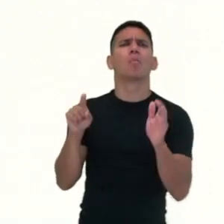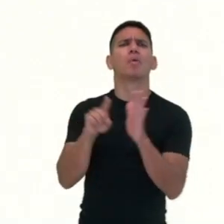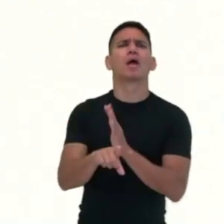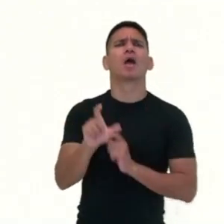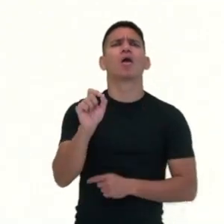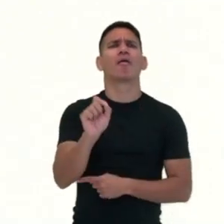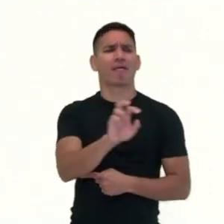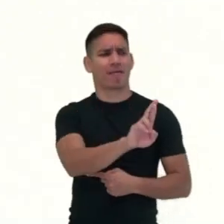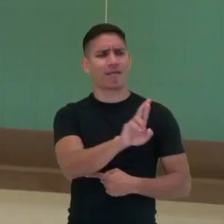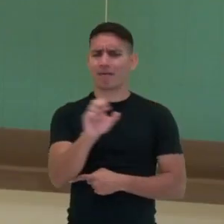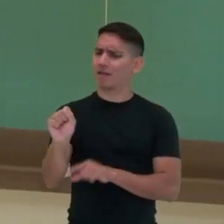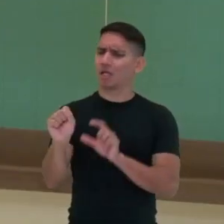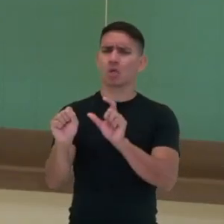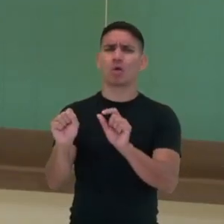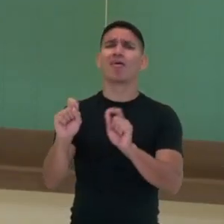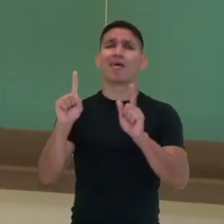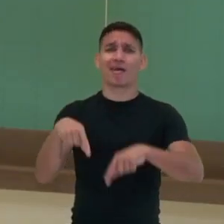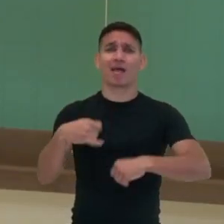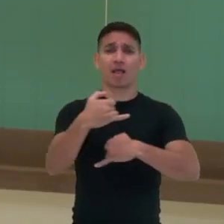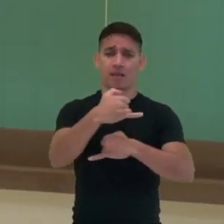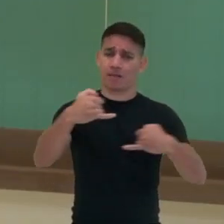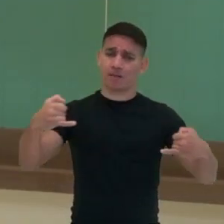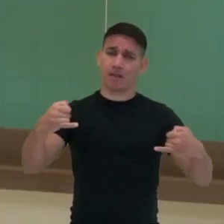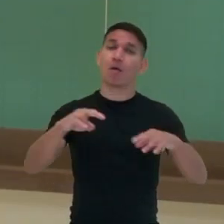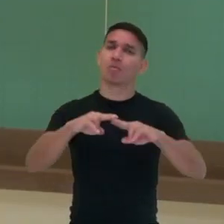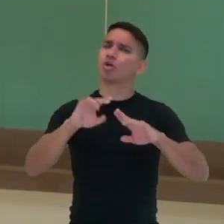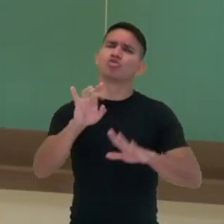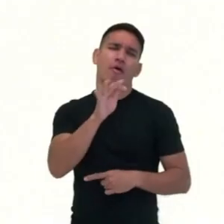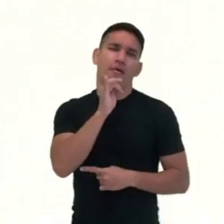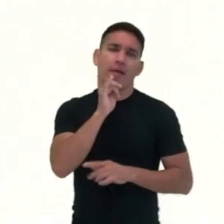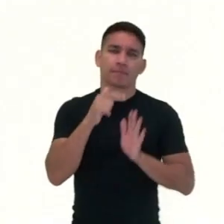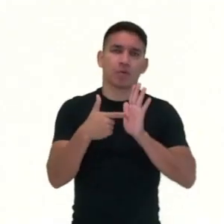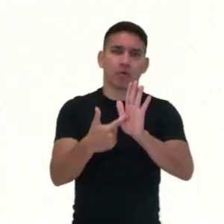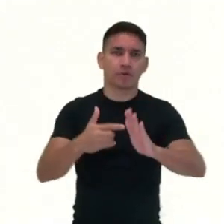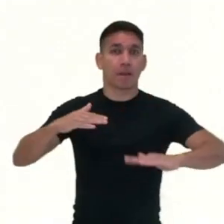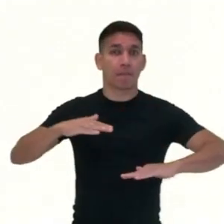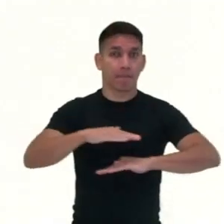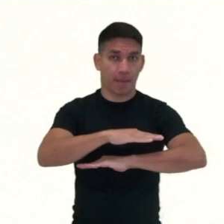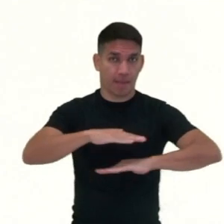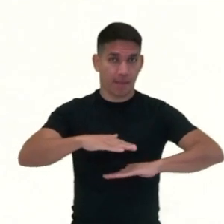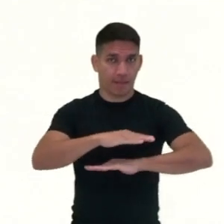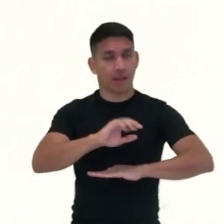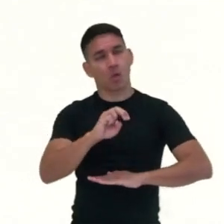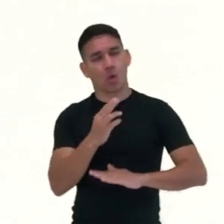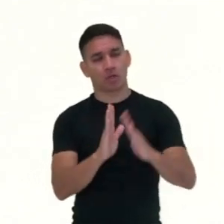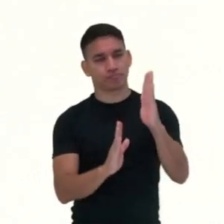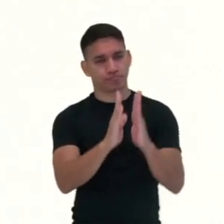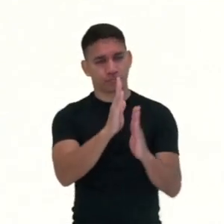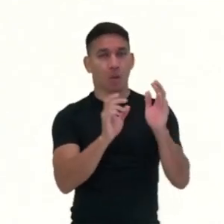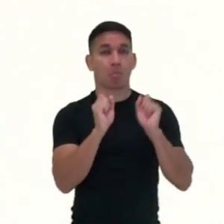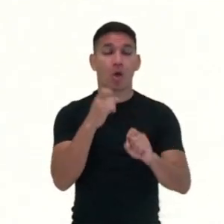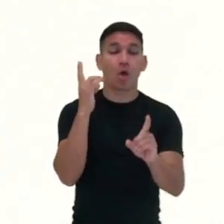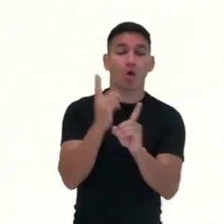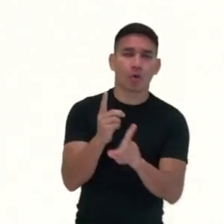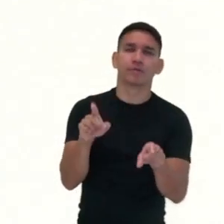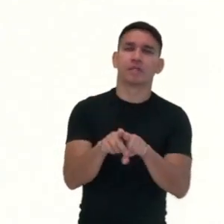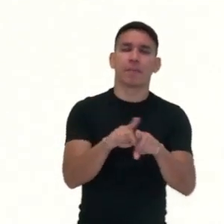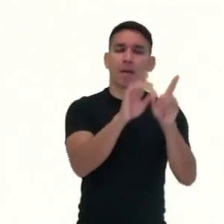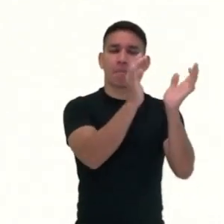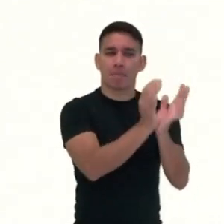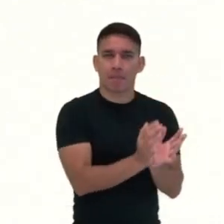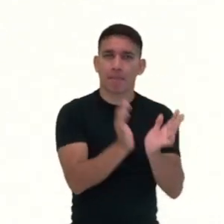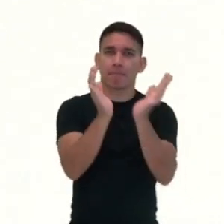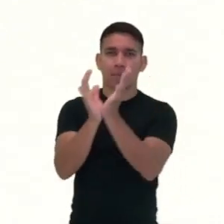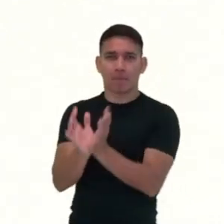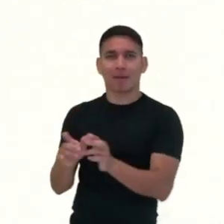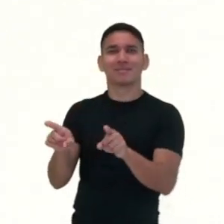São as retas, tá bom? Então, nesse caso, é um exemplo de retas paralelas. Como a gente pode até encontrar e classificar também as ruas